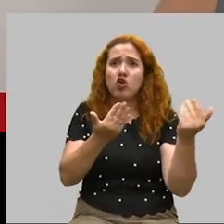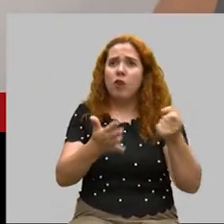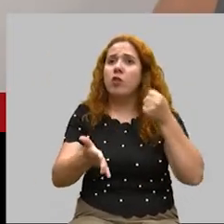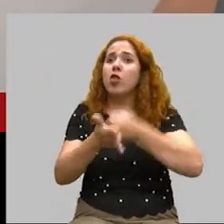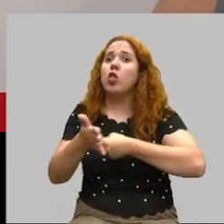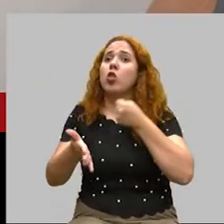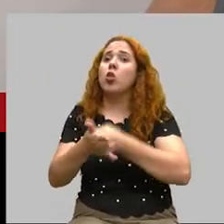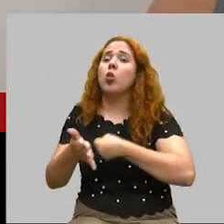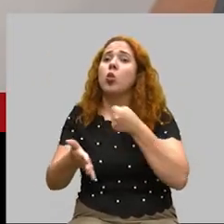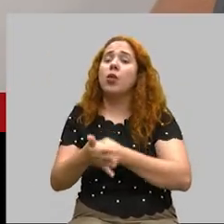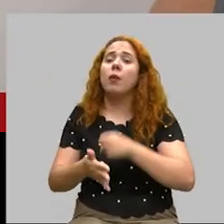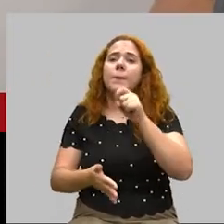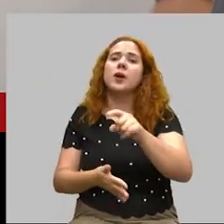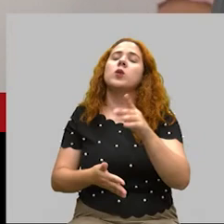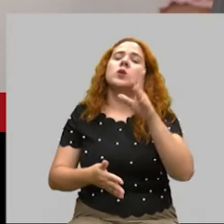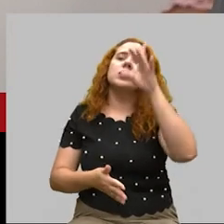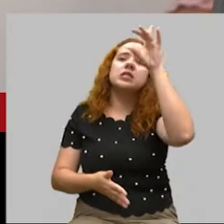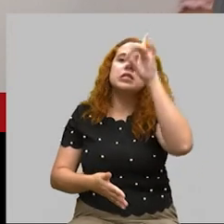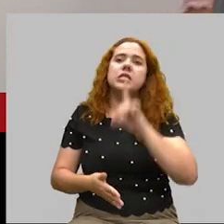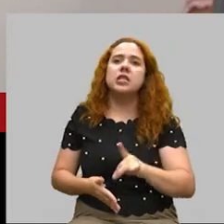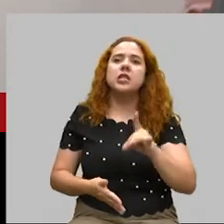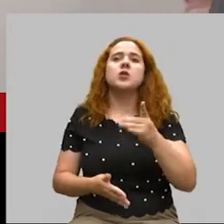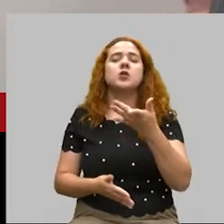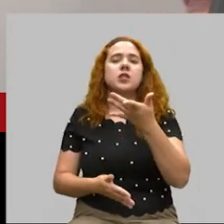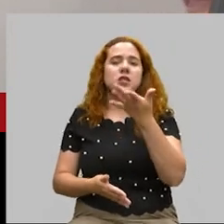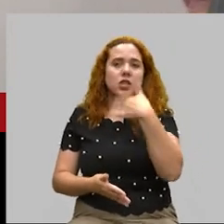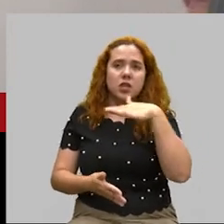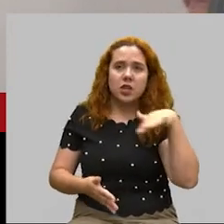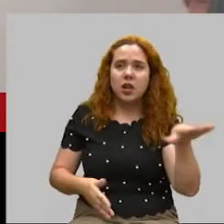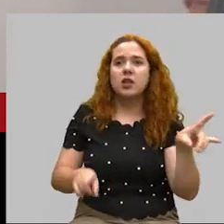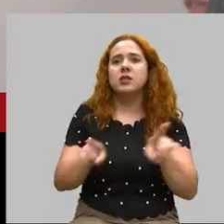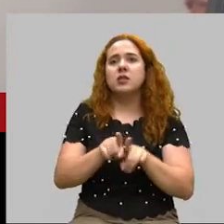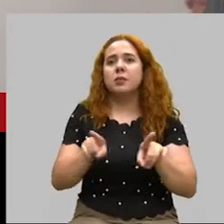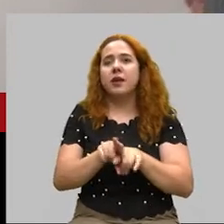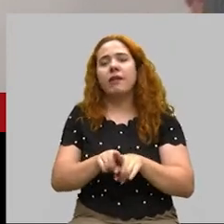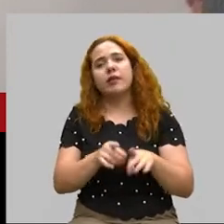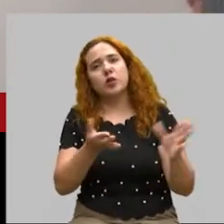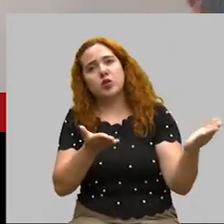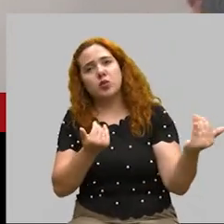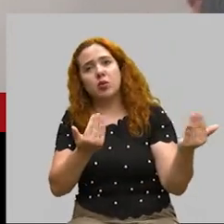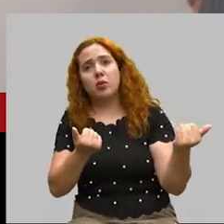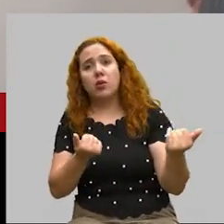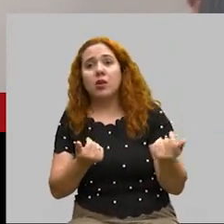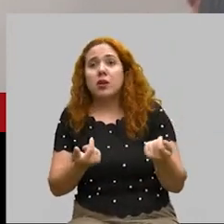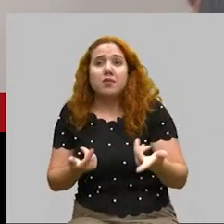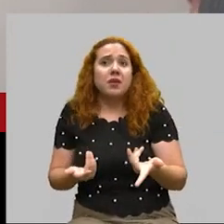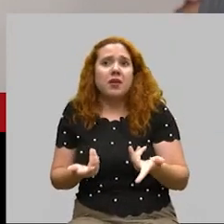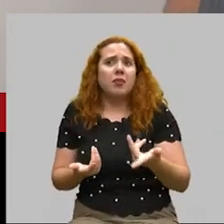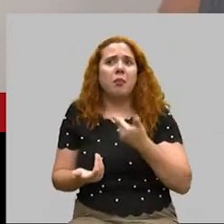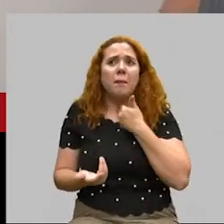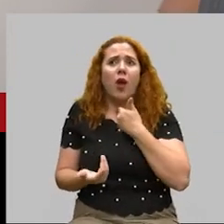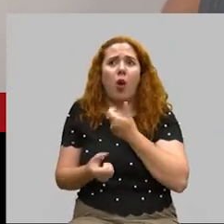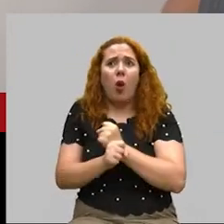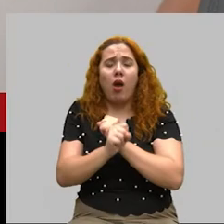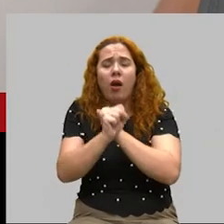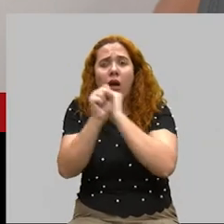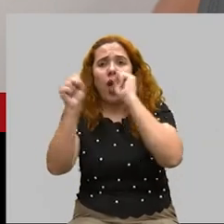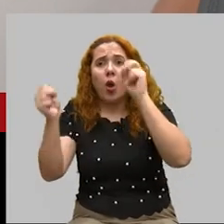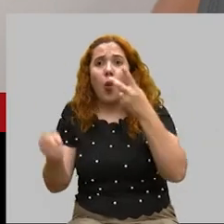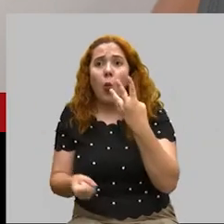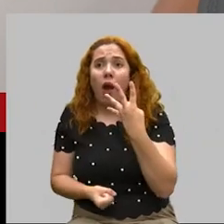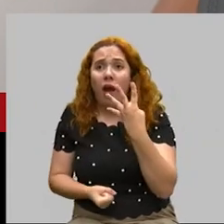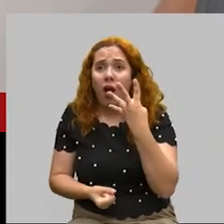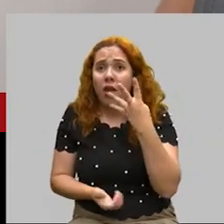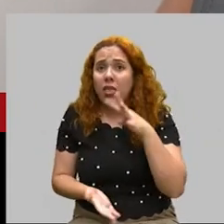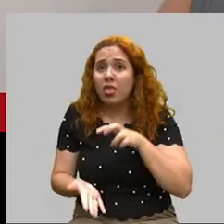temos tido sucesso na defesa do direito da criança de não ser obrigada a acordar 4 horas da manhã para estudar Nova